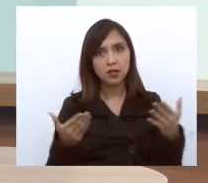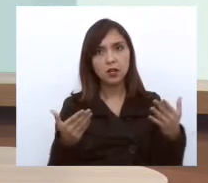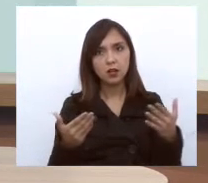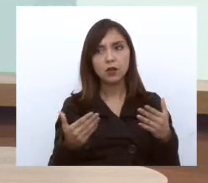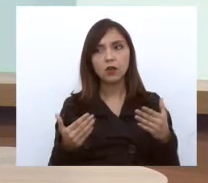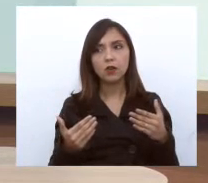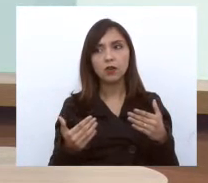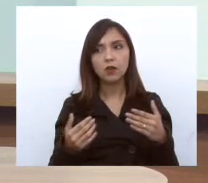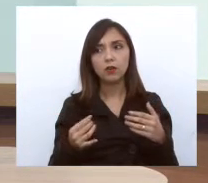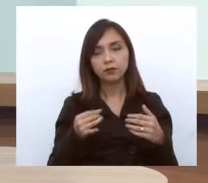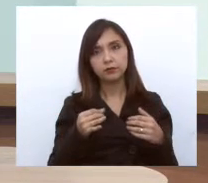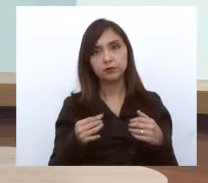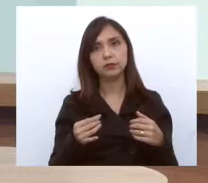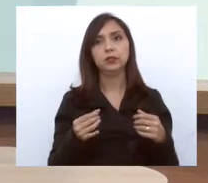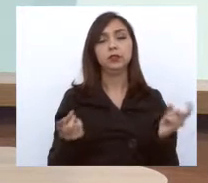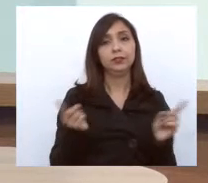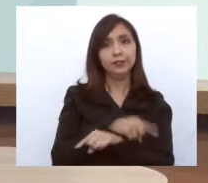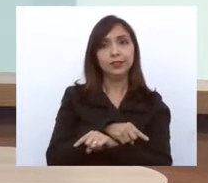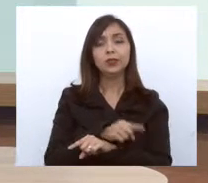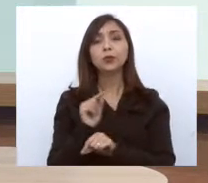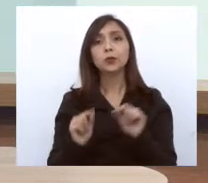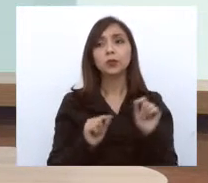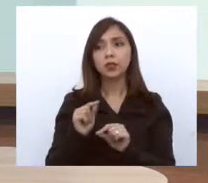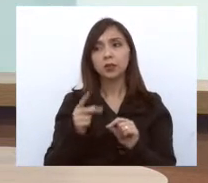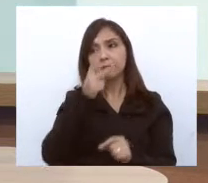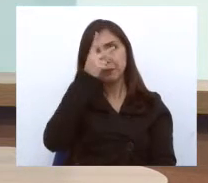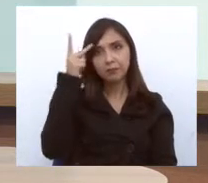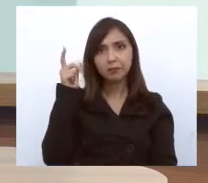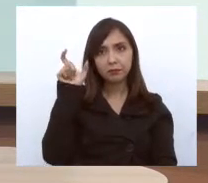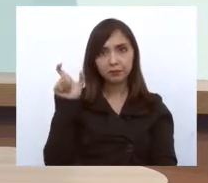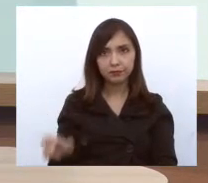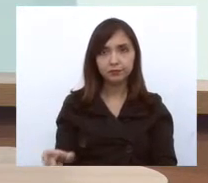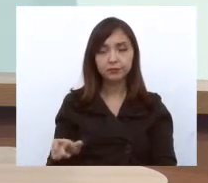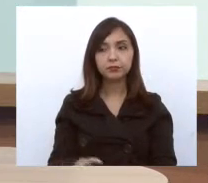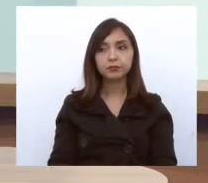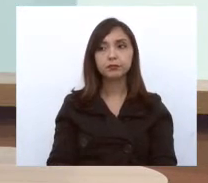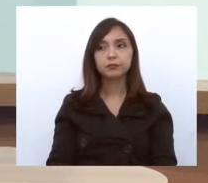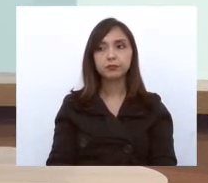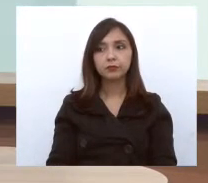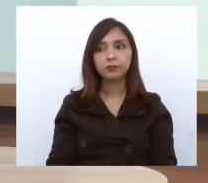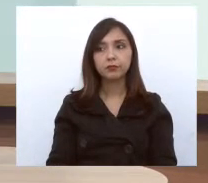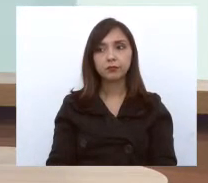contramão, vereador Gilvan, o senhor, uma pessoa,